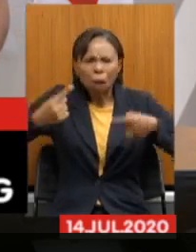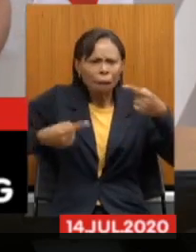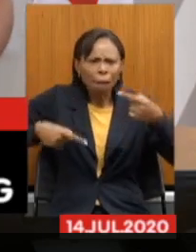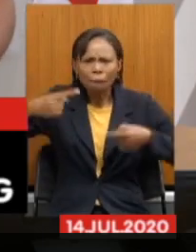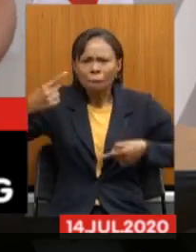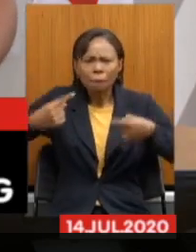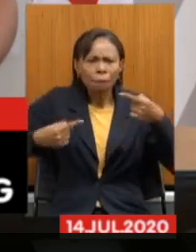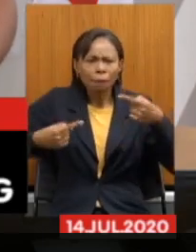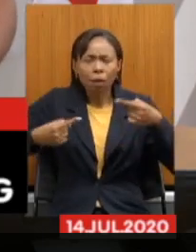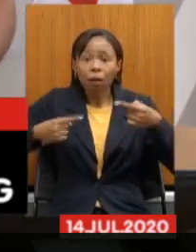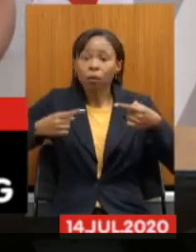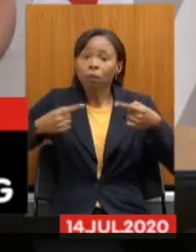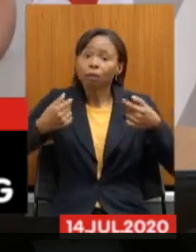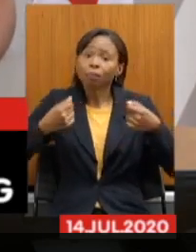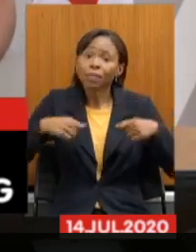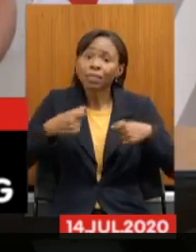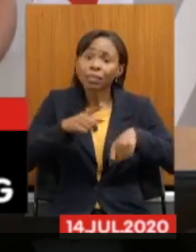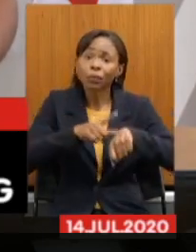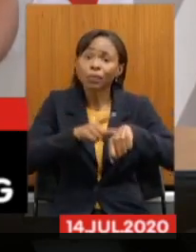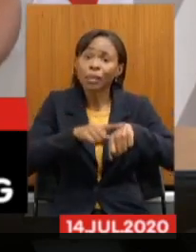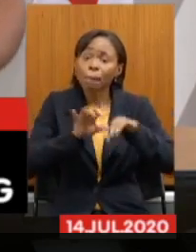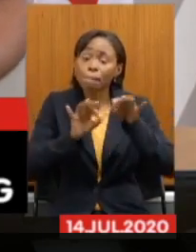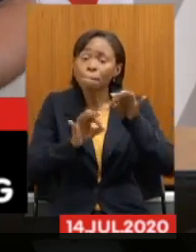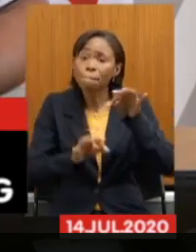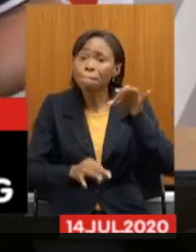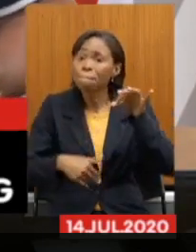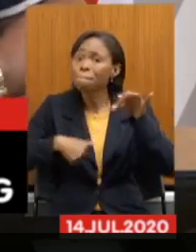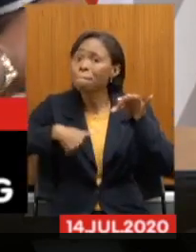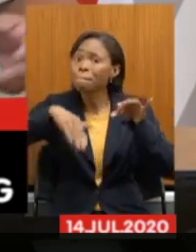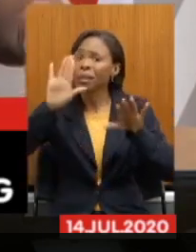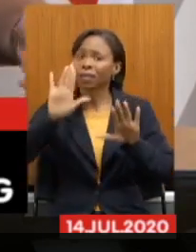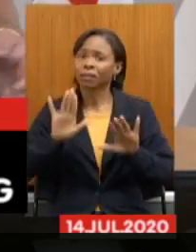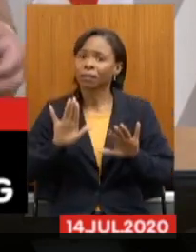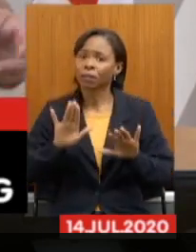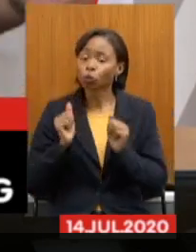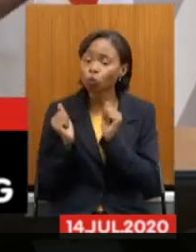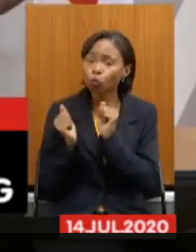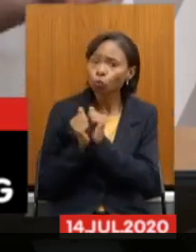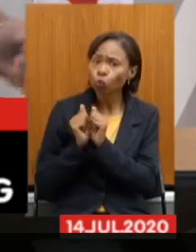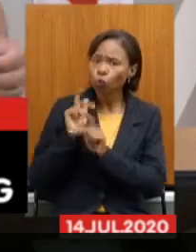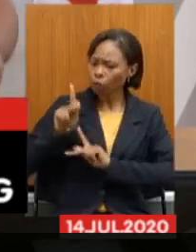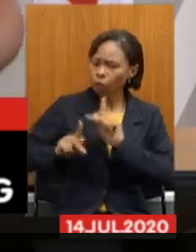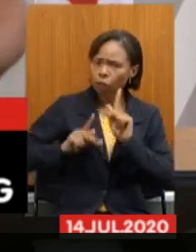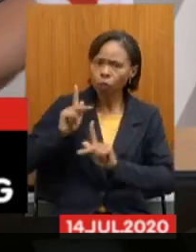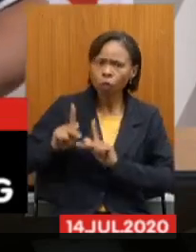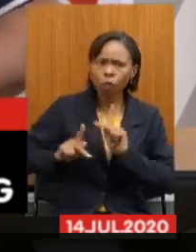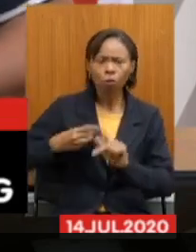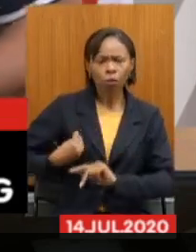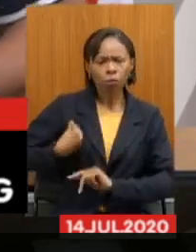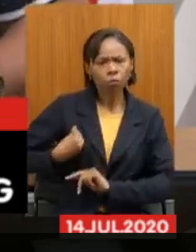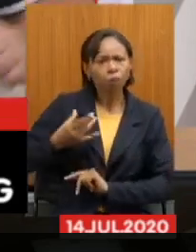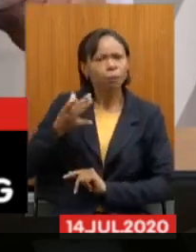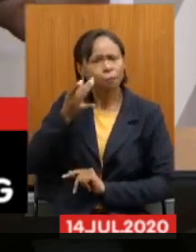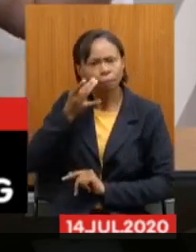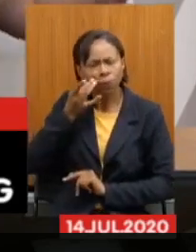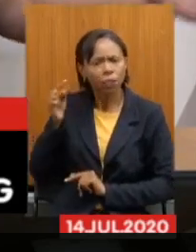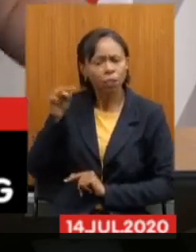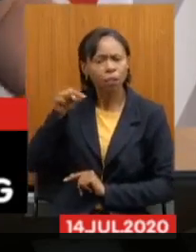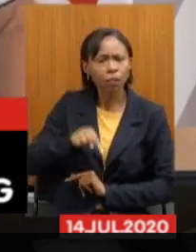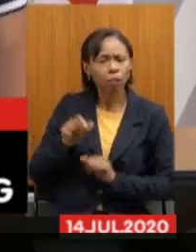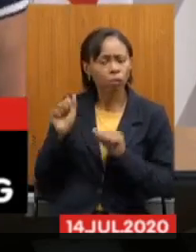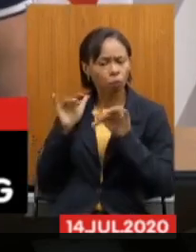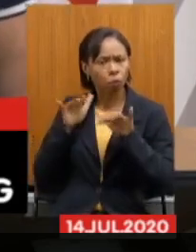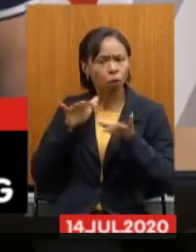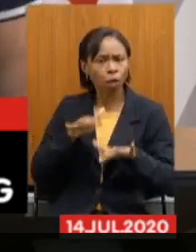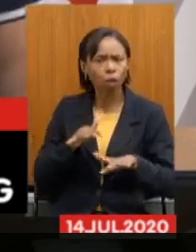precisávamos de um tempo bem maior, deputada Beatriz, com a presença do povo, dos servidores, que também são cidadãos, aqui